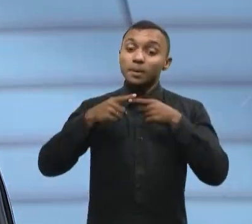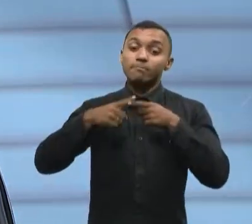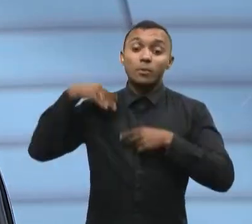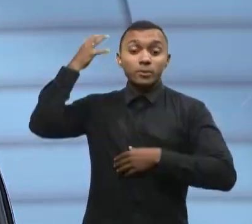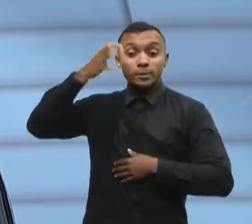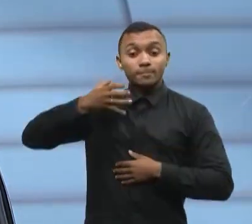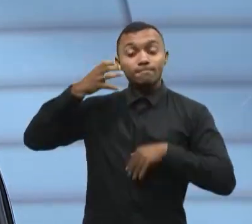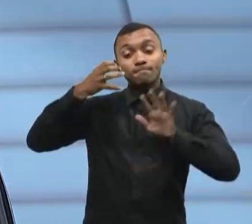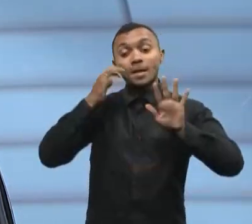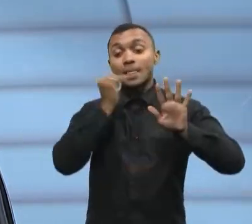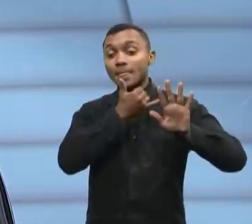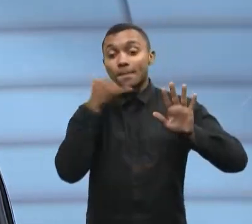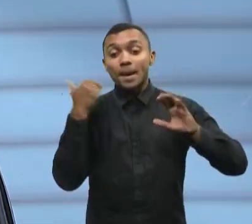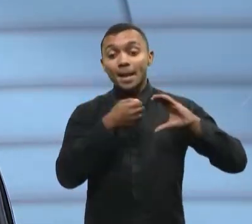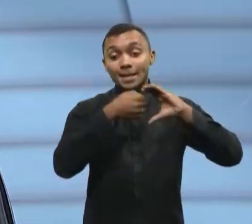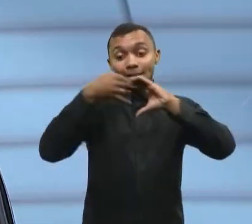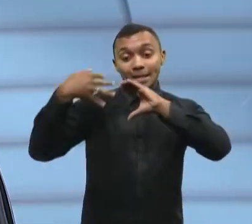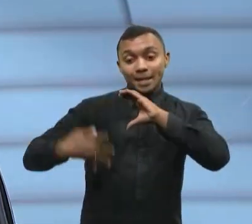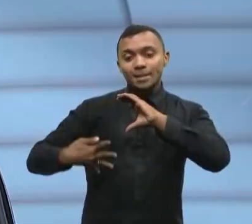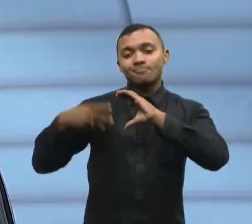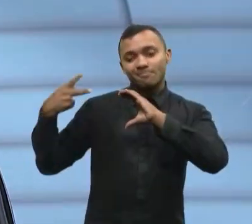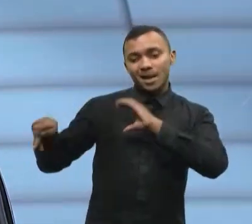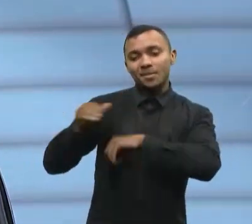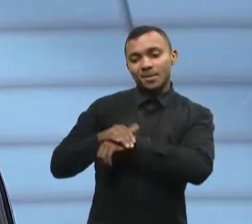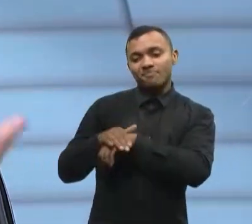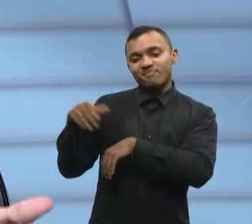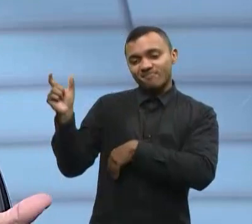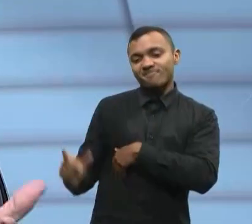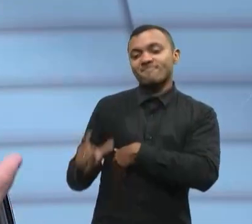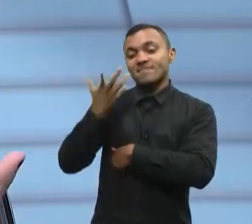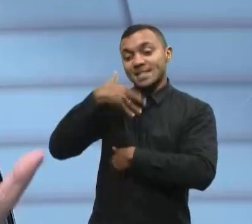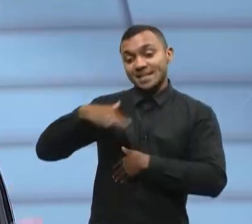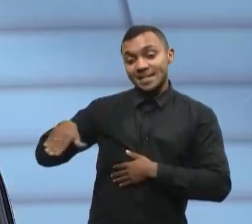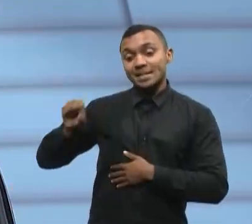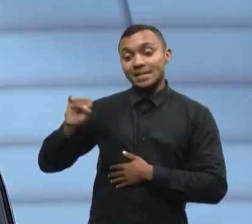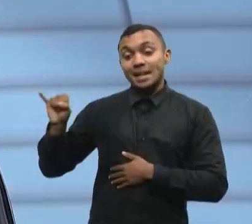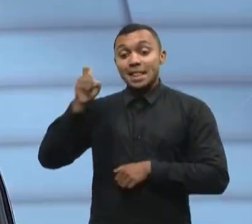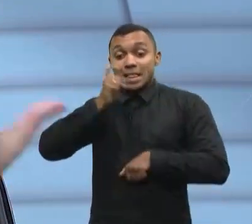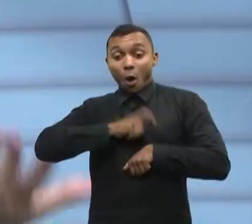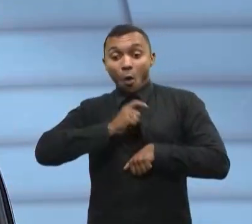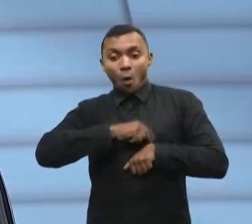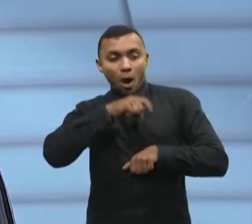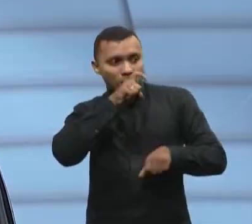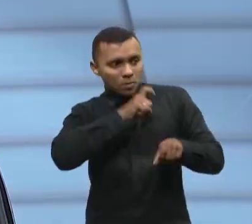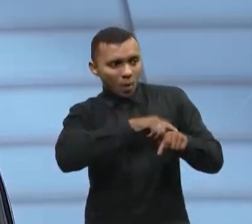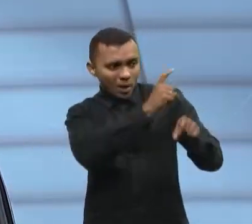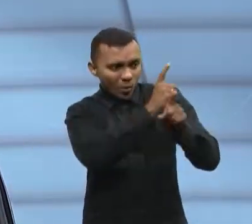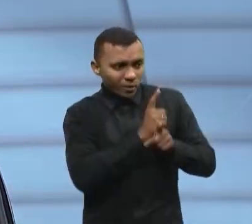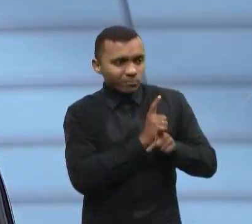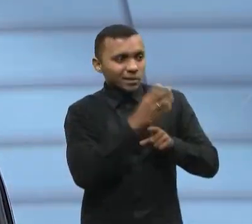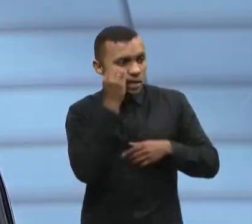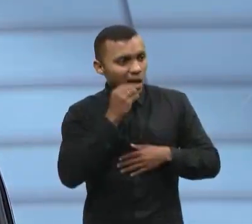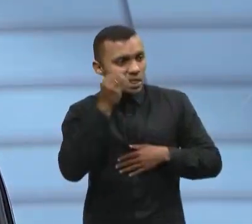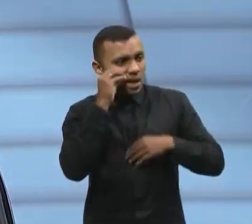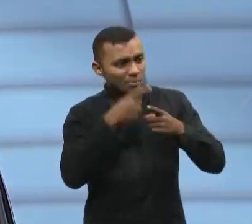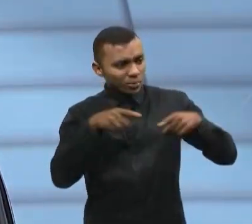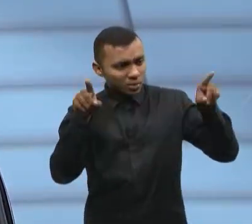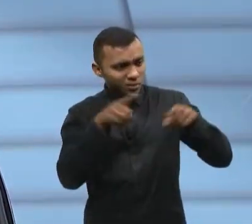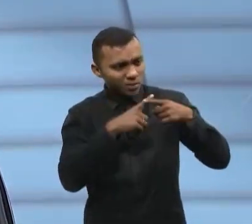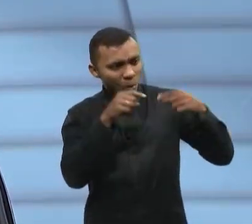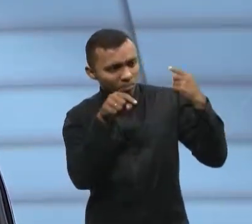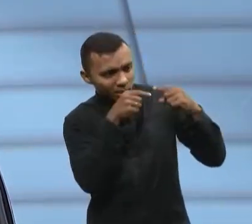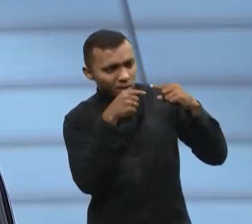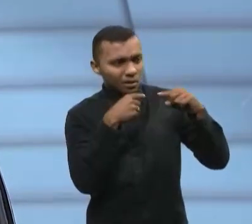cada característica da criança. Então, num primeiro momento, às vezes, a musicoterapia entra ou não, né? Porque